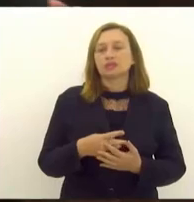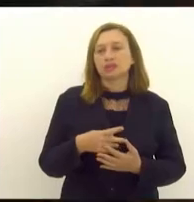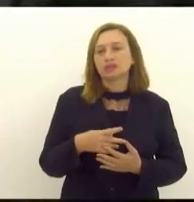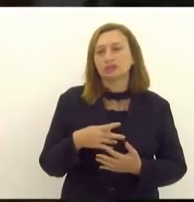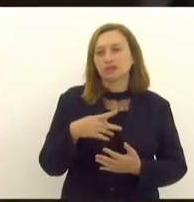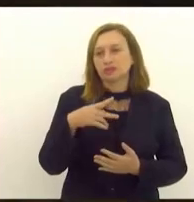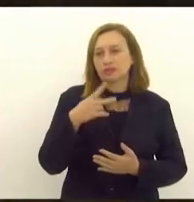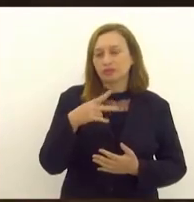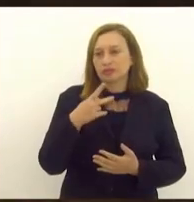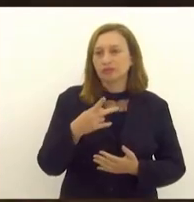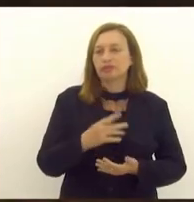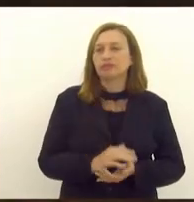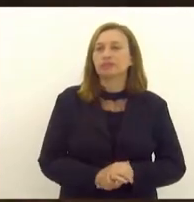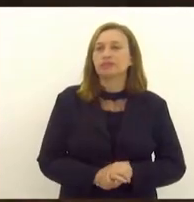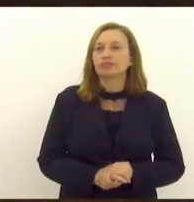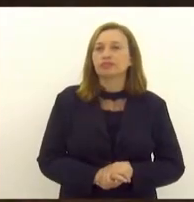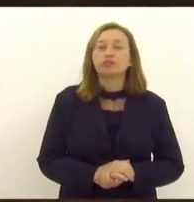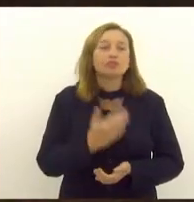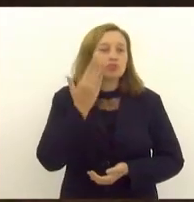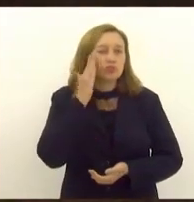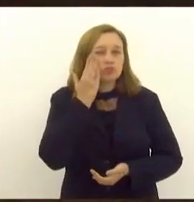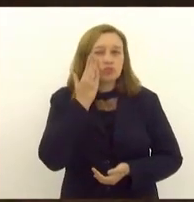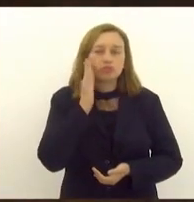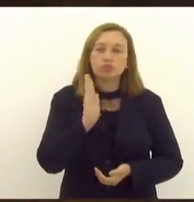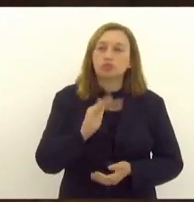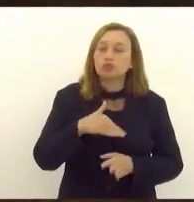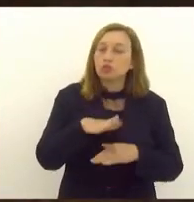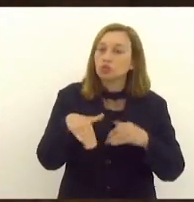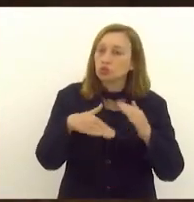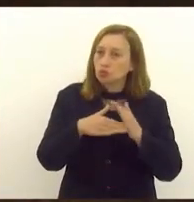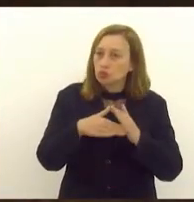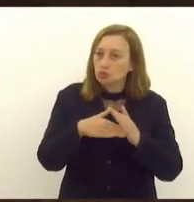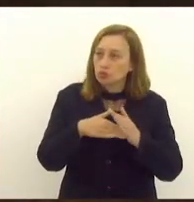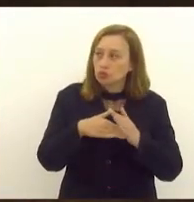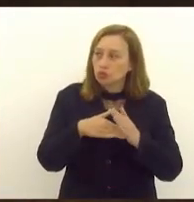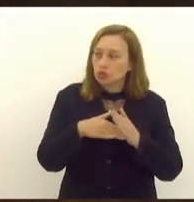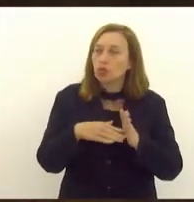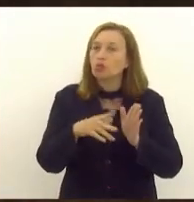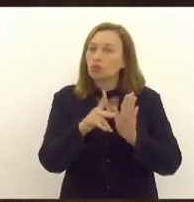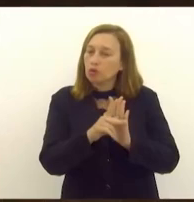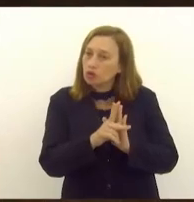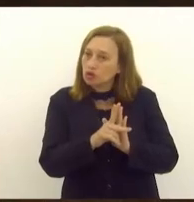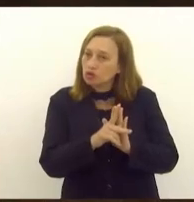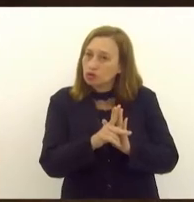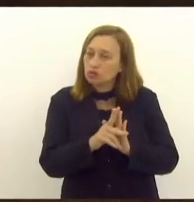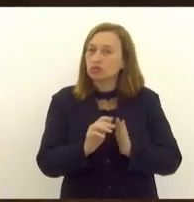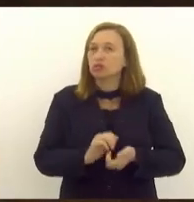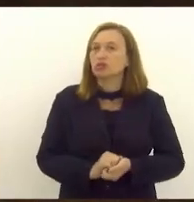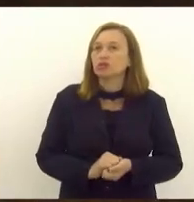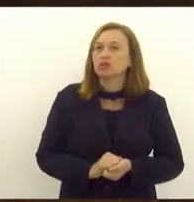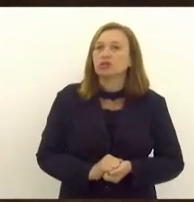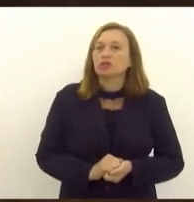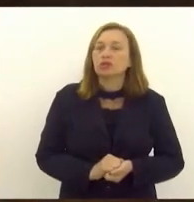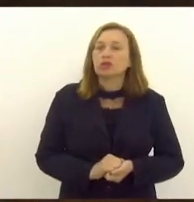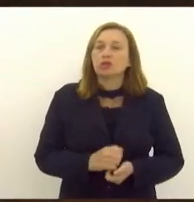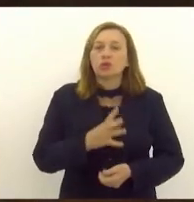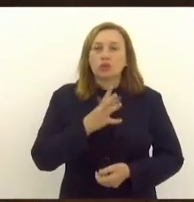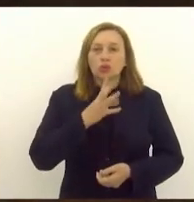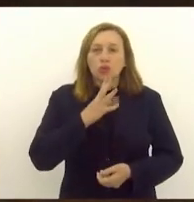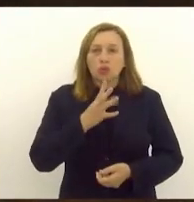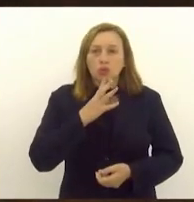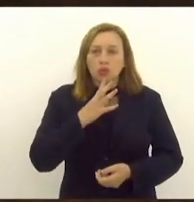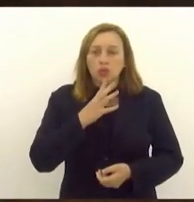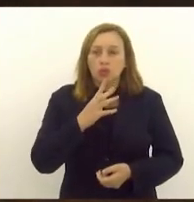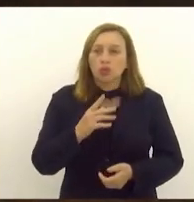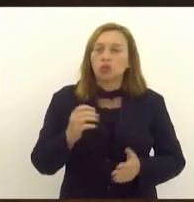súmula dessa ccj um entendimento de que todos aqueles projetos que determinam o reconhecimento de